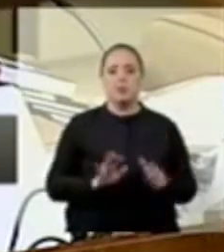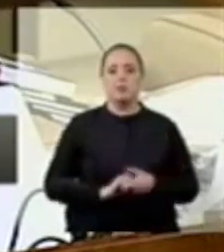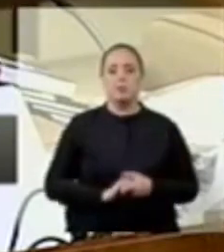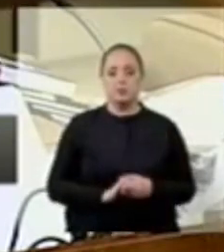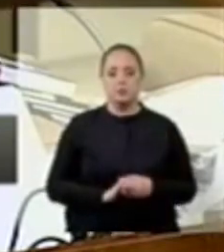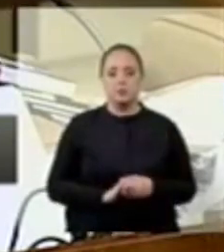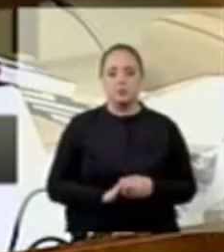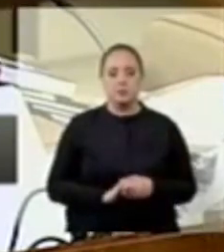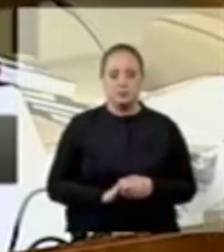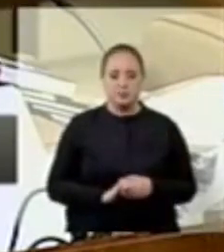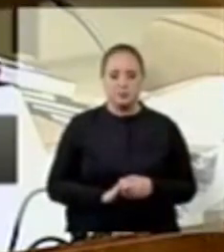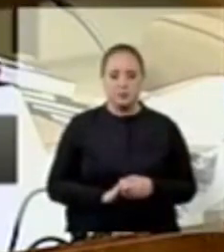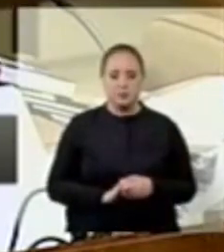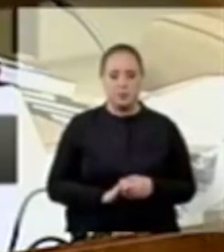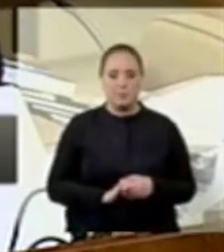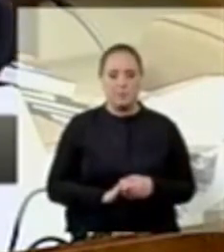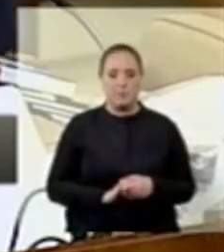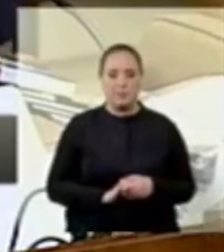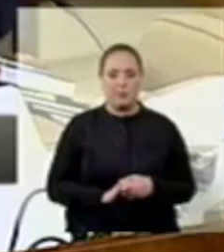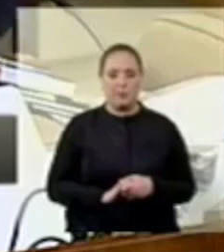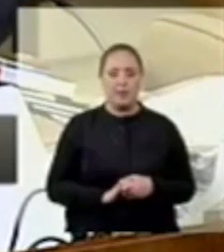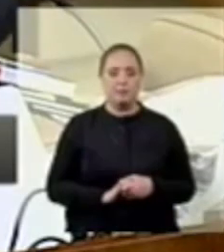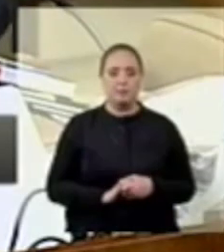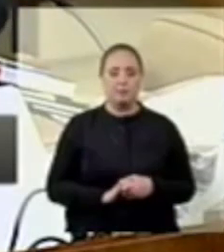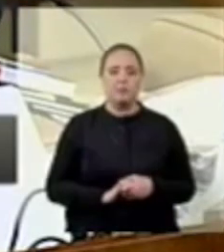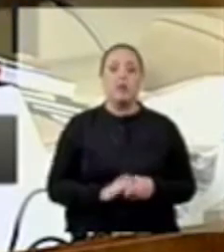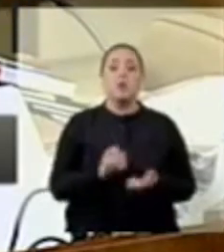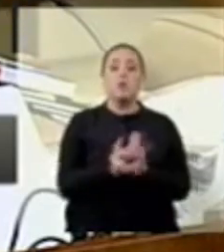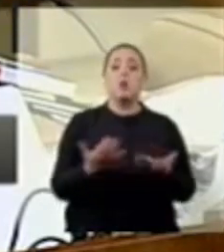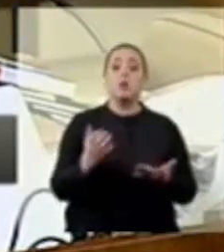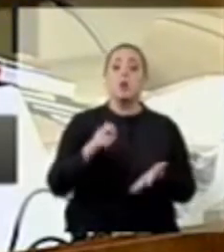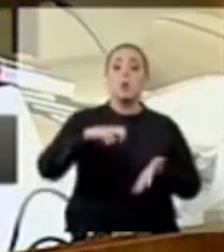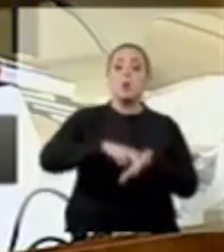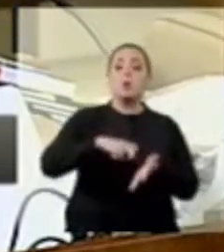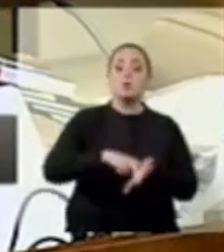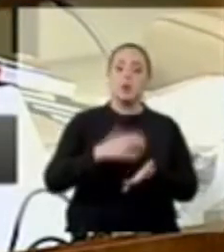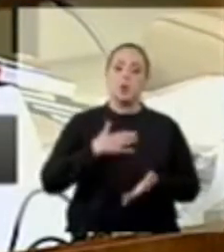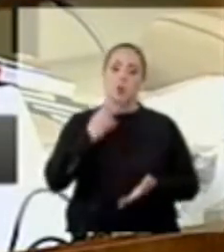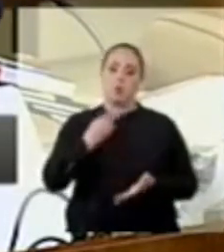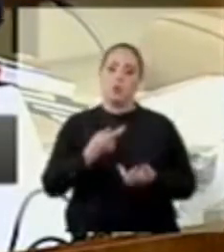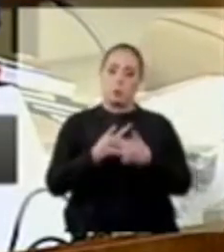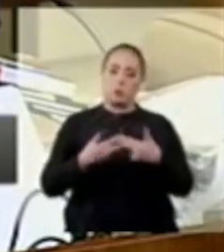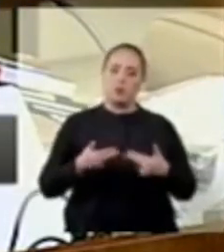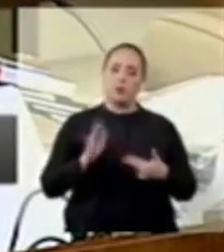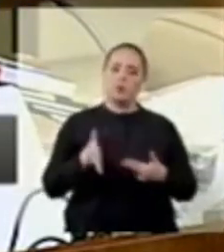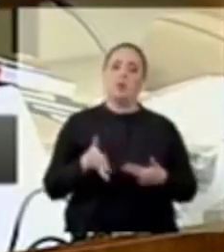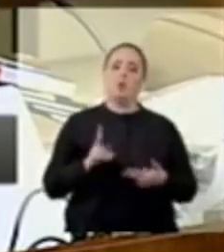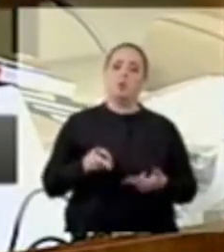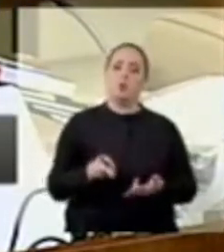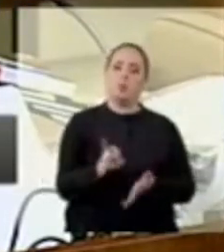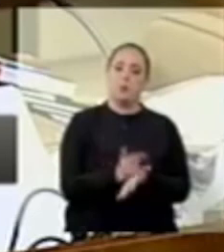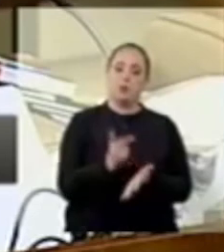portanto é e houve número de condenações é superior a uma centena está falando que foram mantidas